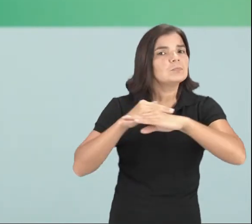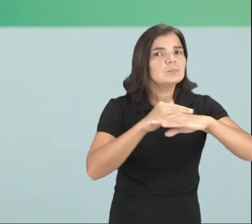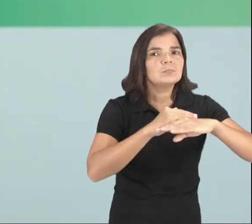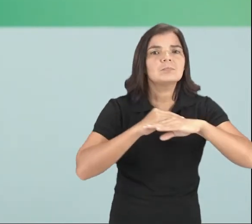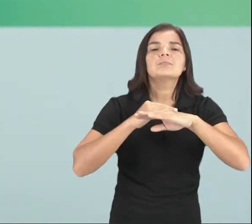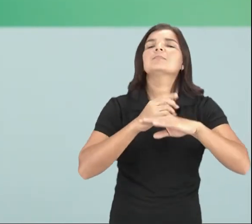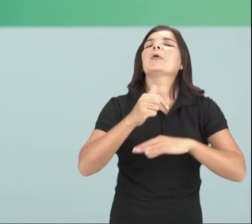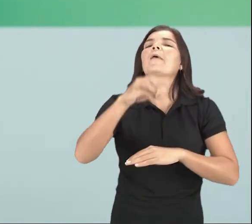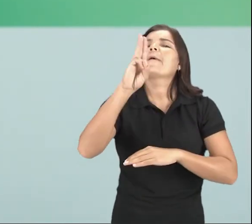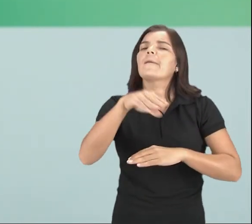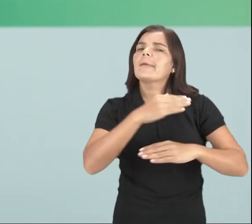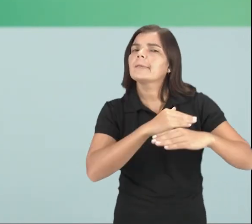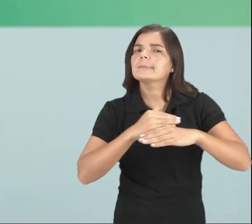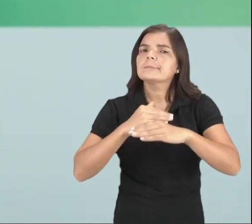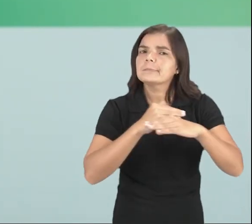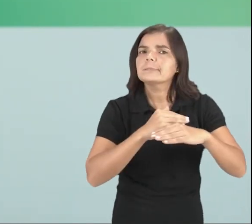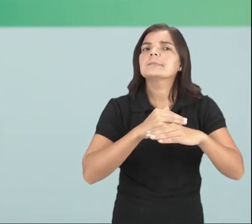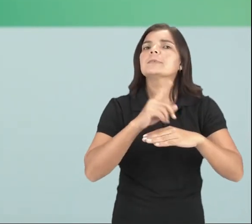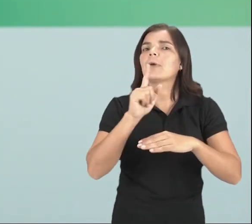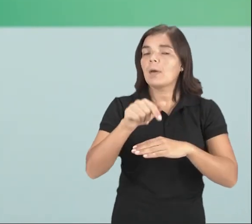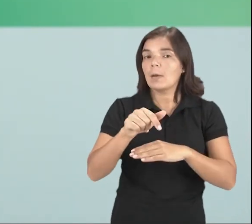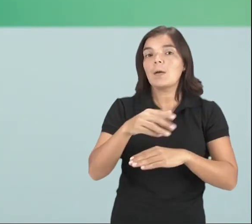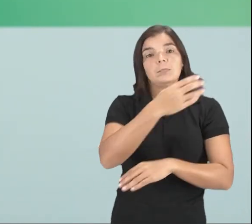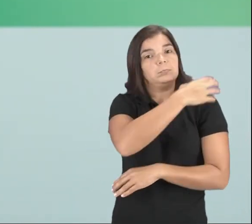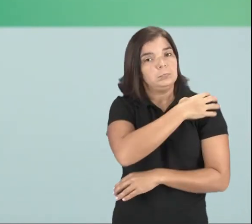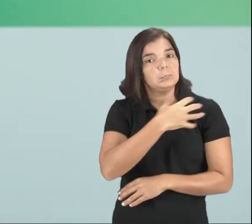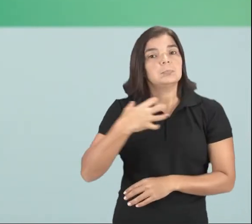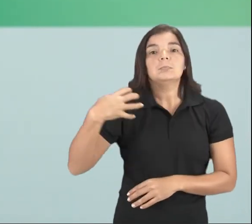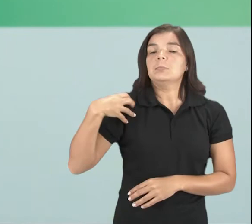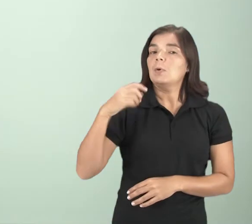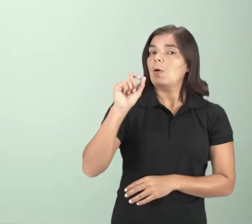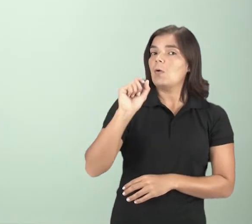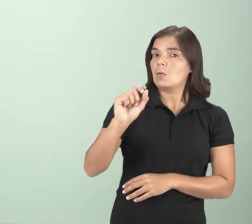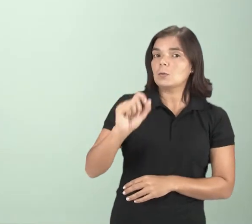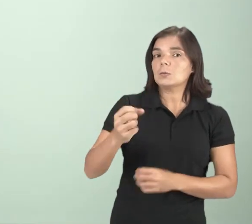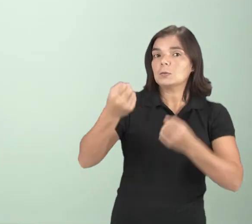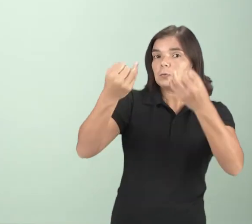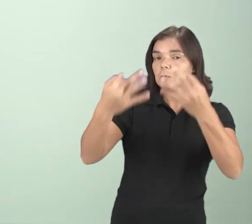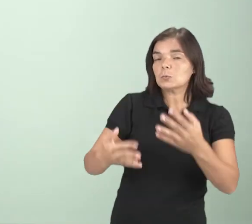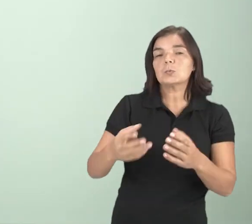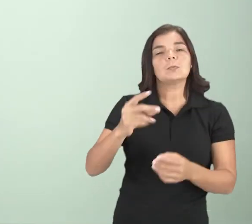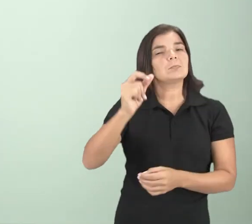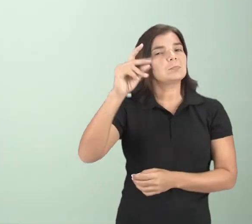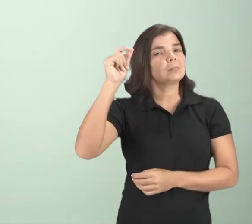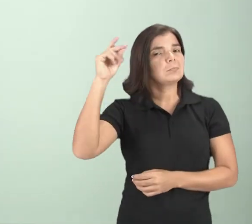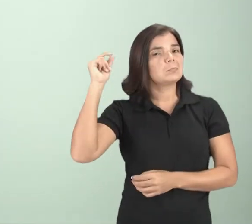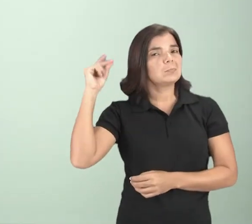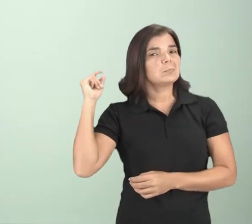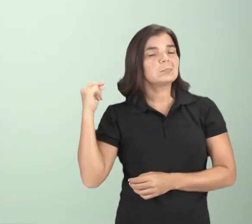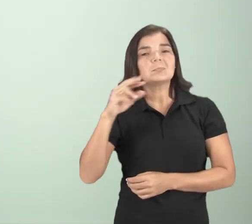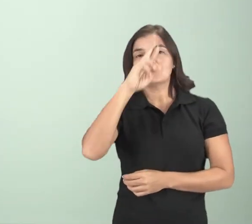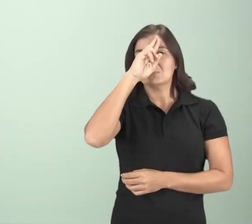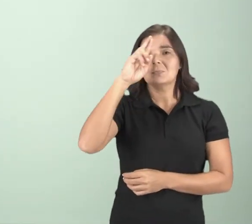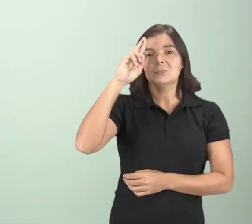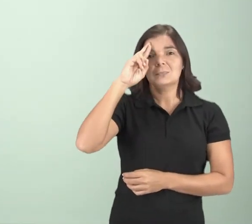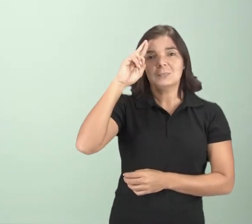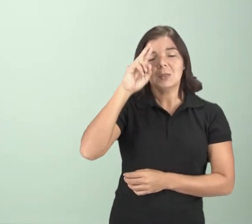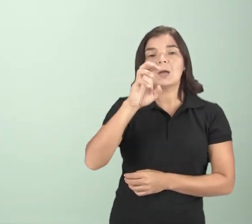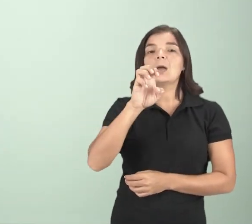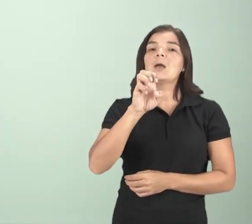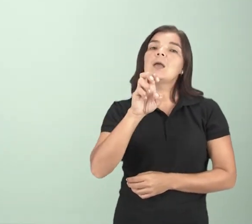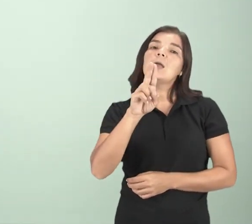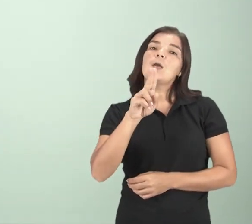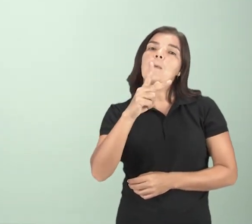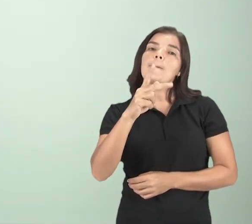iguais. Quem são os iguais? Os iguais para Aristóteles é aquilo que a gente chamou durante muito tempo na história de